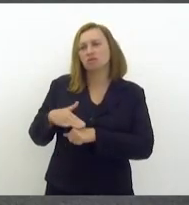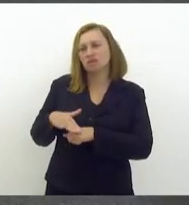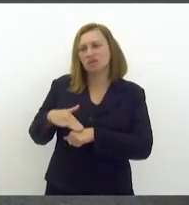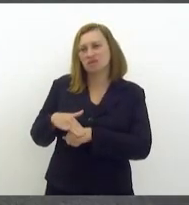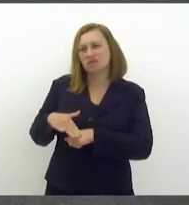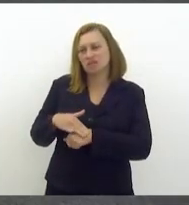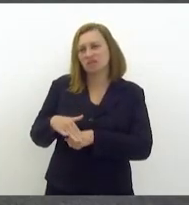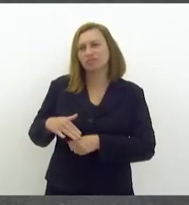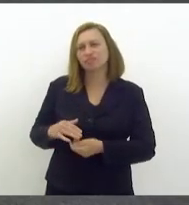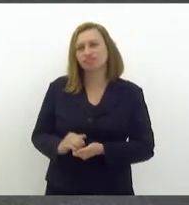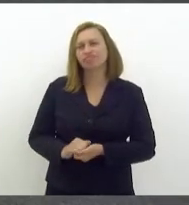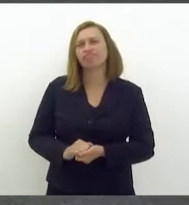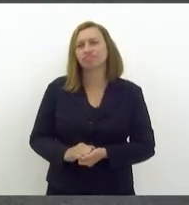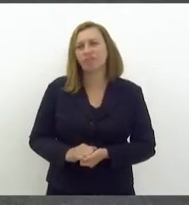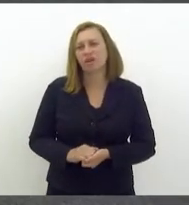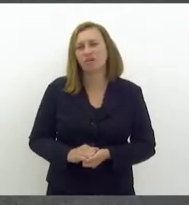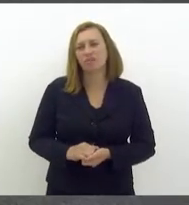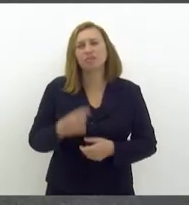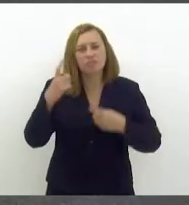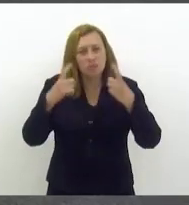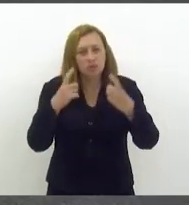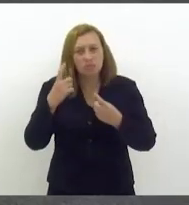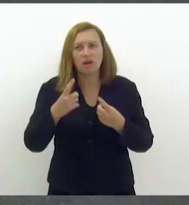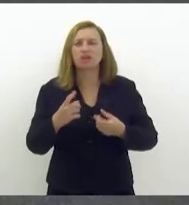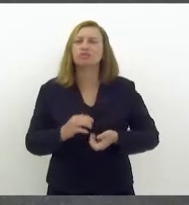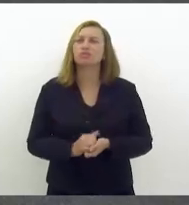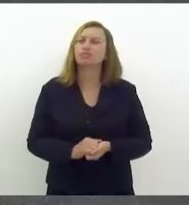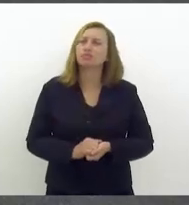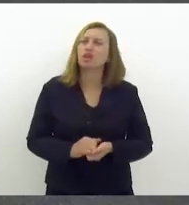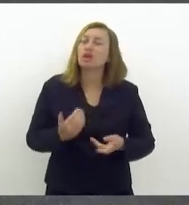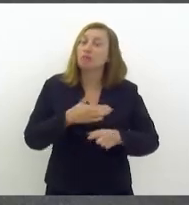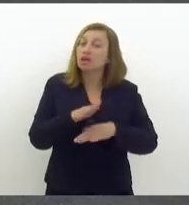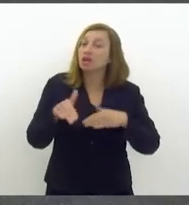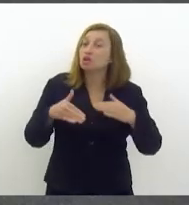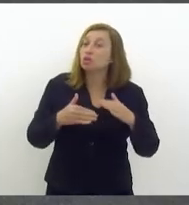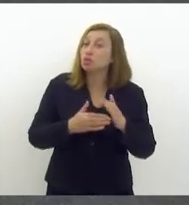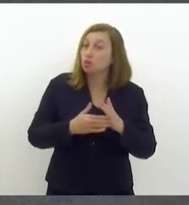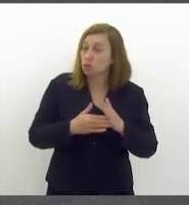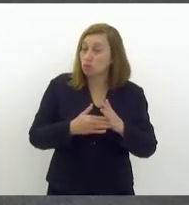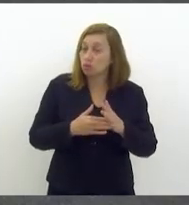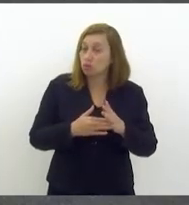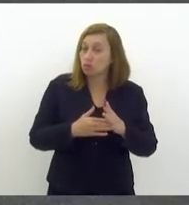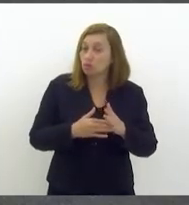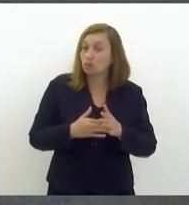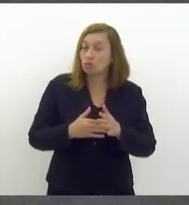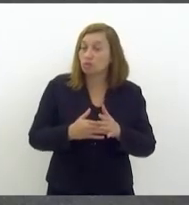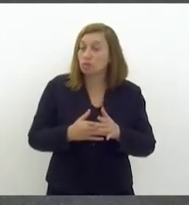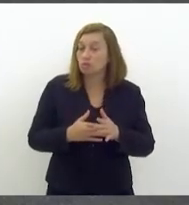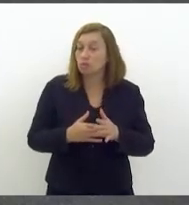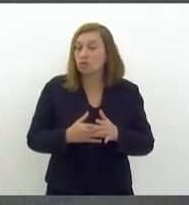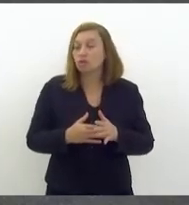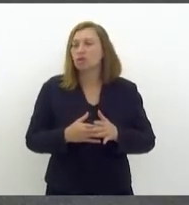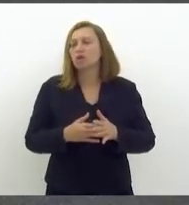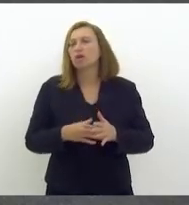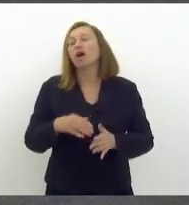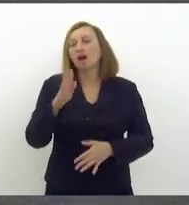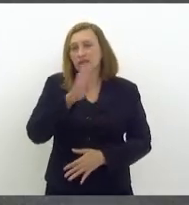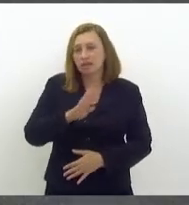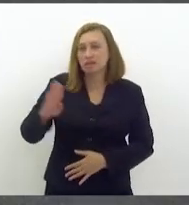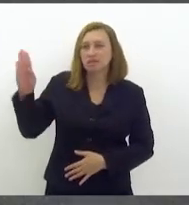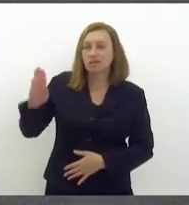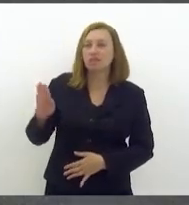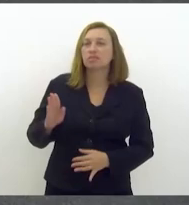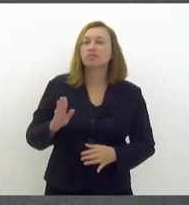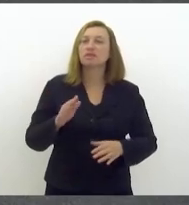que não mexa realmente nessa questão e de continuidade para que todos os candidatos possam realmente fazer a prova novamente